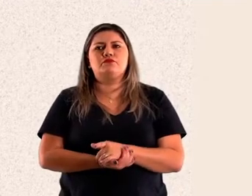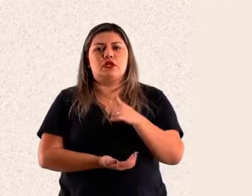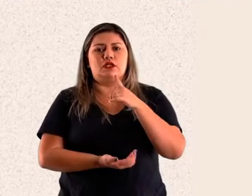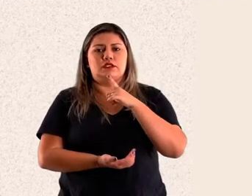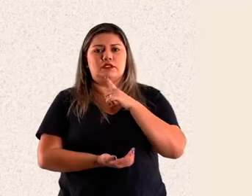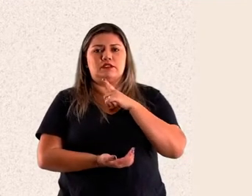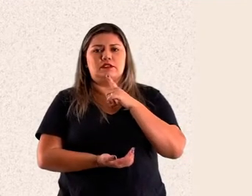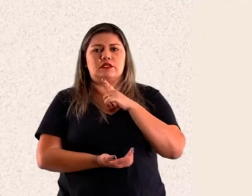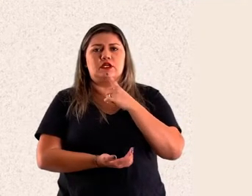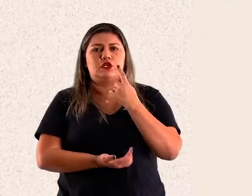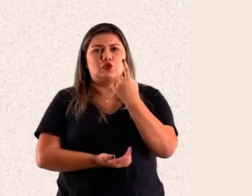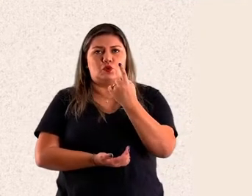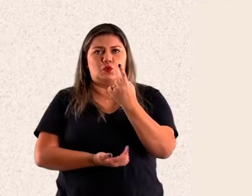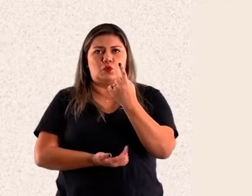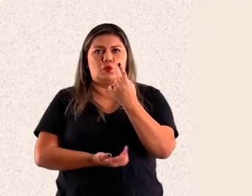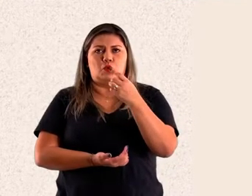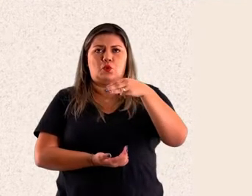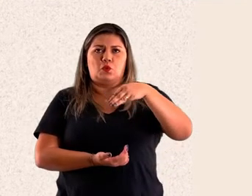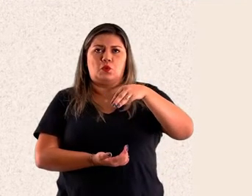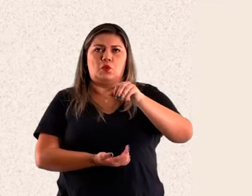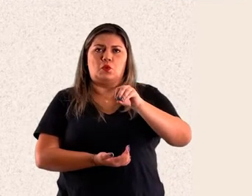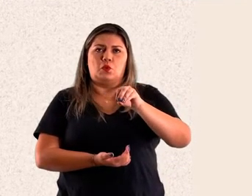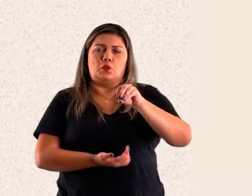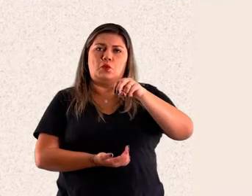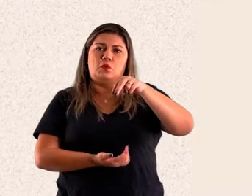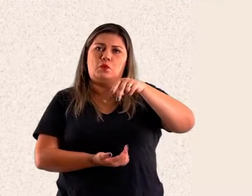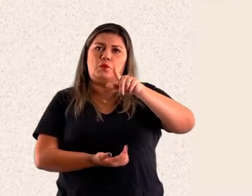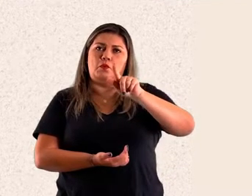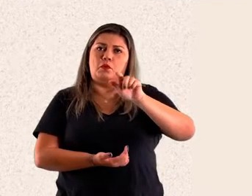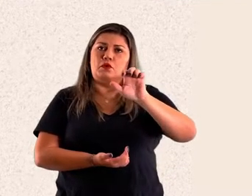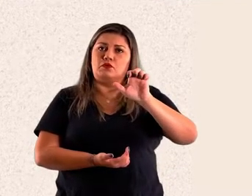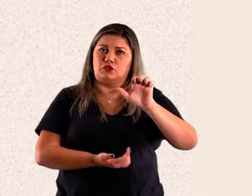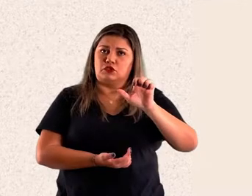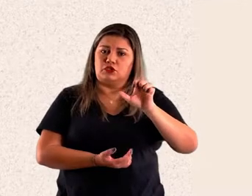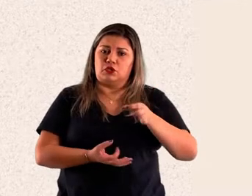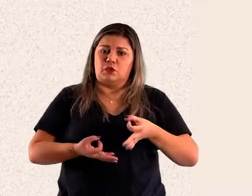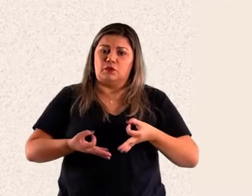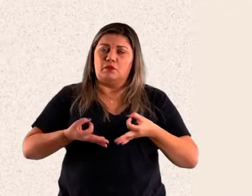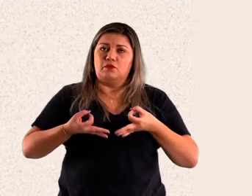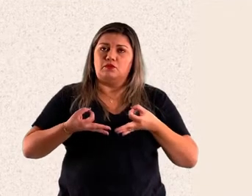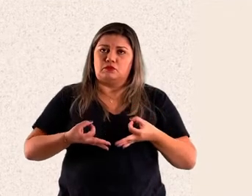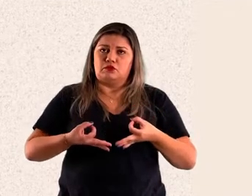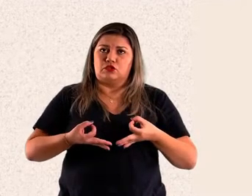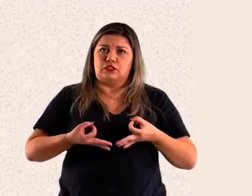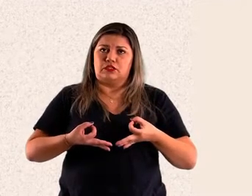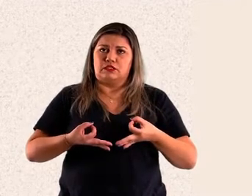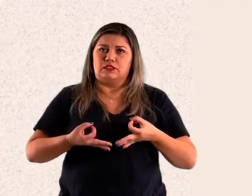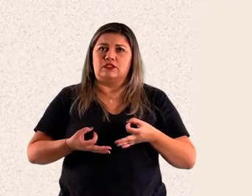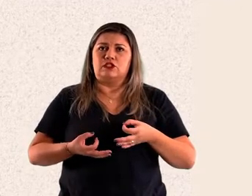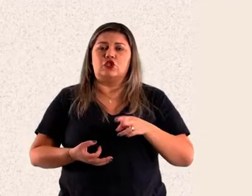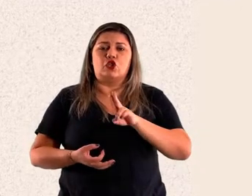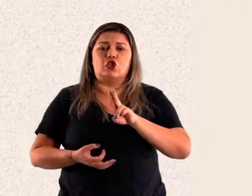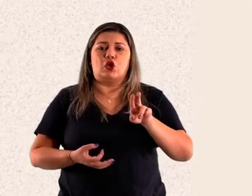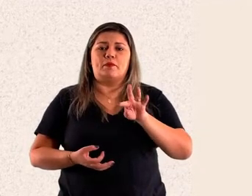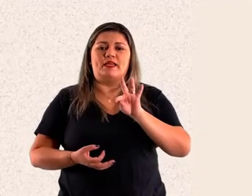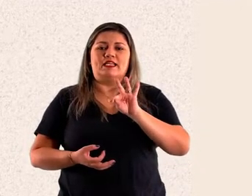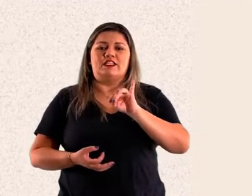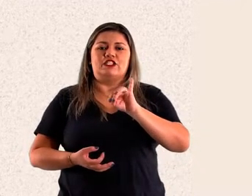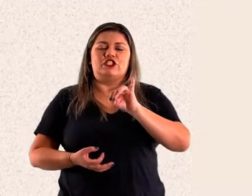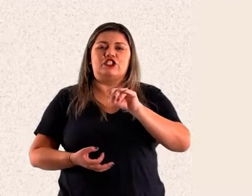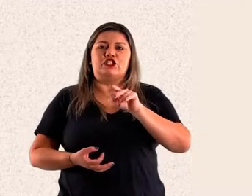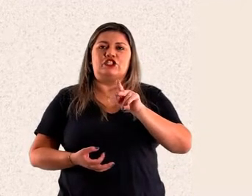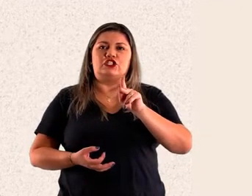monge budista vocês devem ter acompanhado recentemente porque ele faleceu recentemente que é o tic na hum né